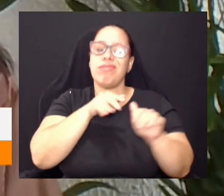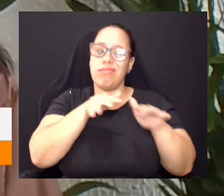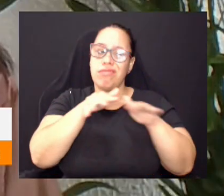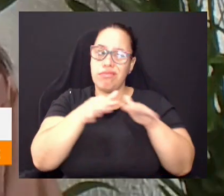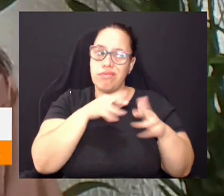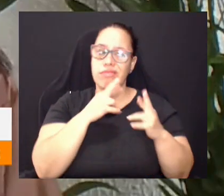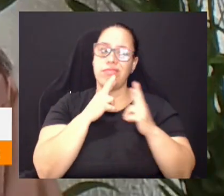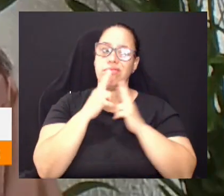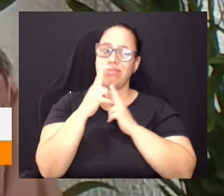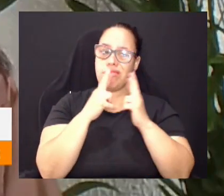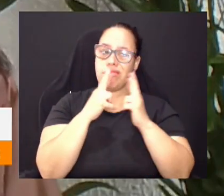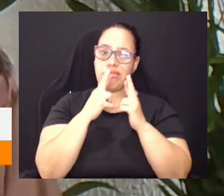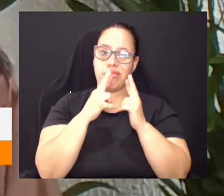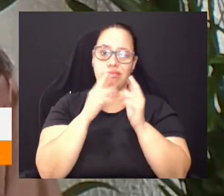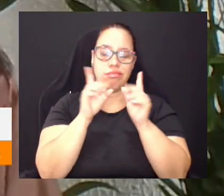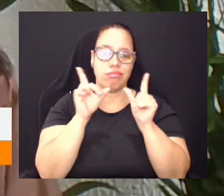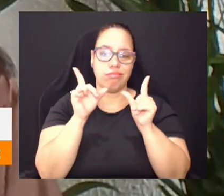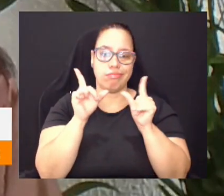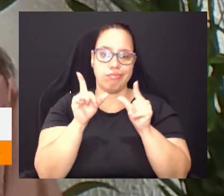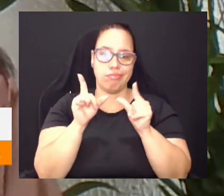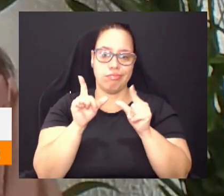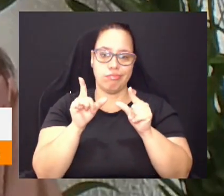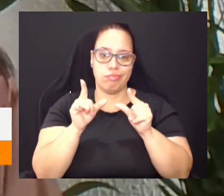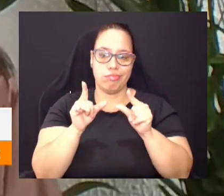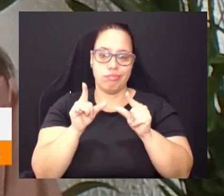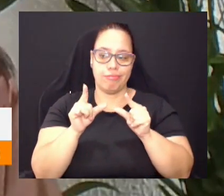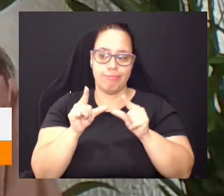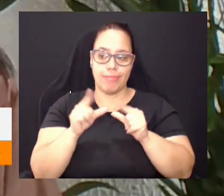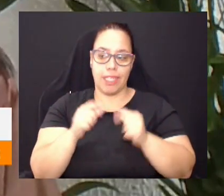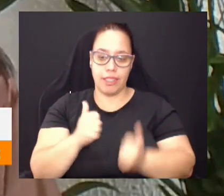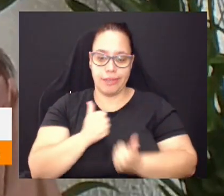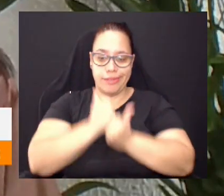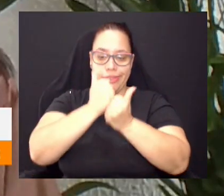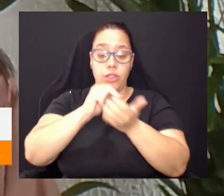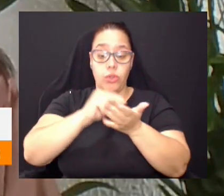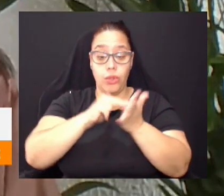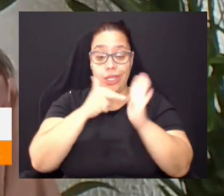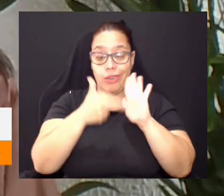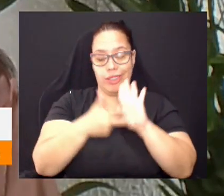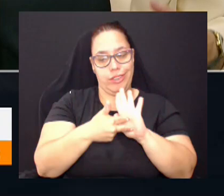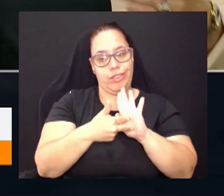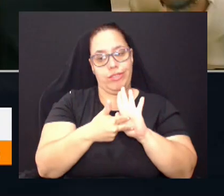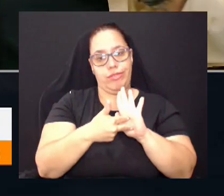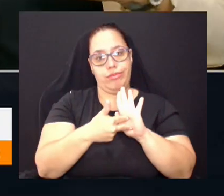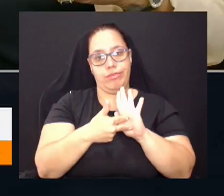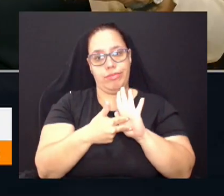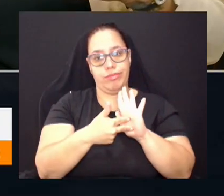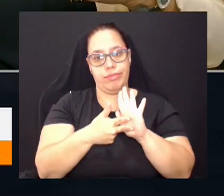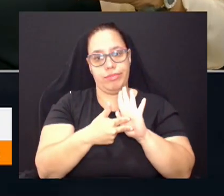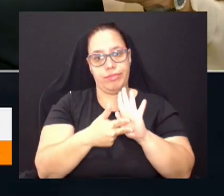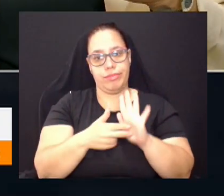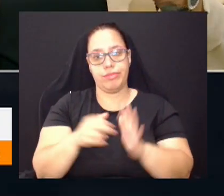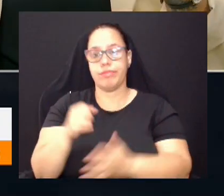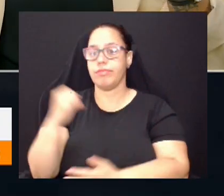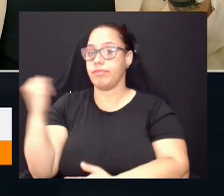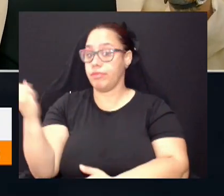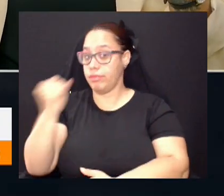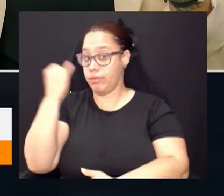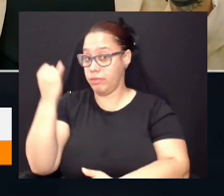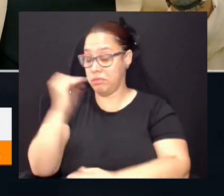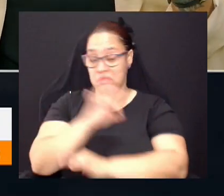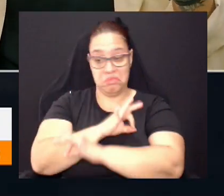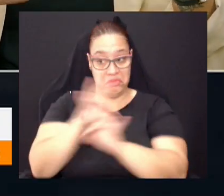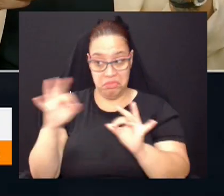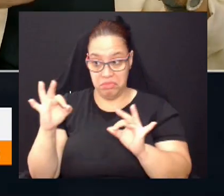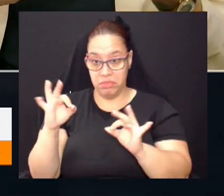vai perdendo a sua Uhum. sustentação, o seu sentido. Excelente. Quando a gente fala em diálogo, né, enquanto